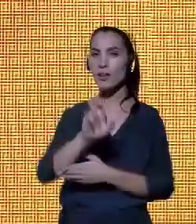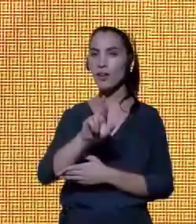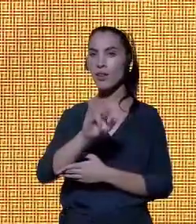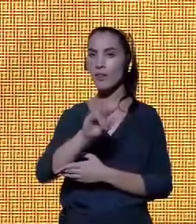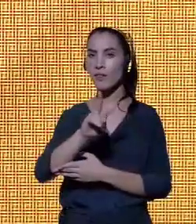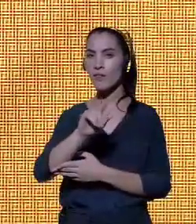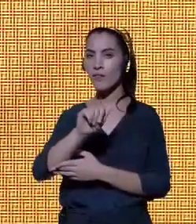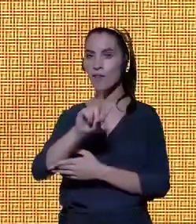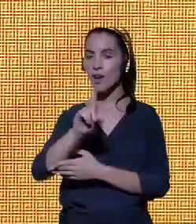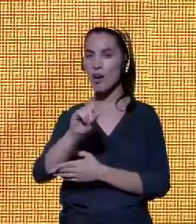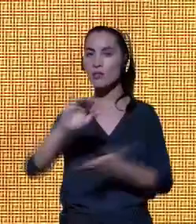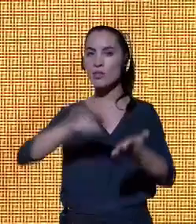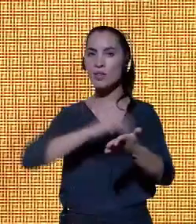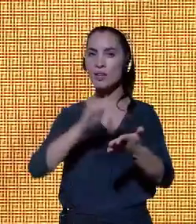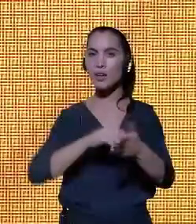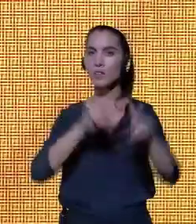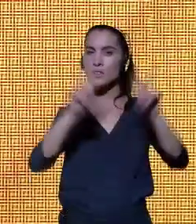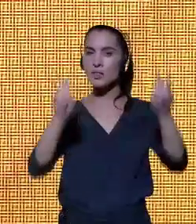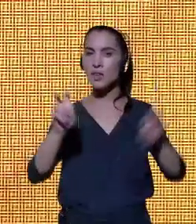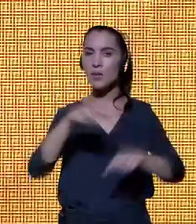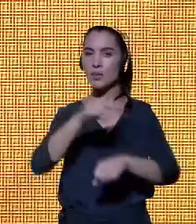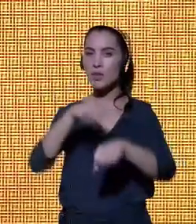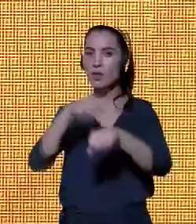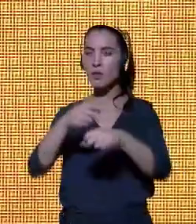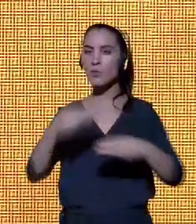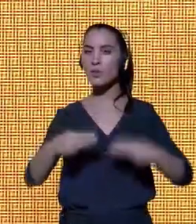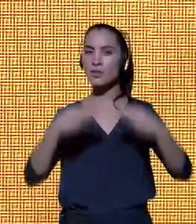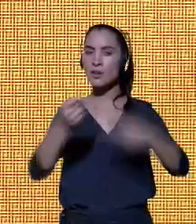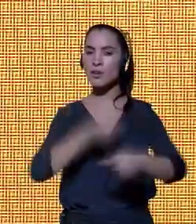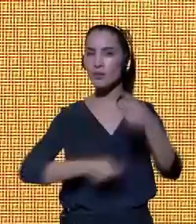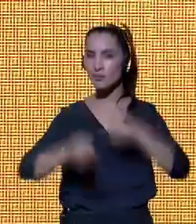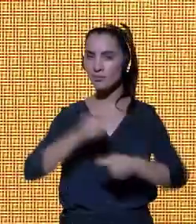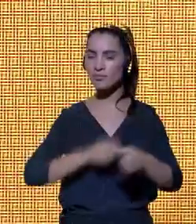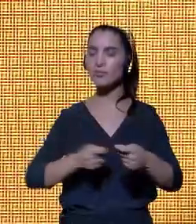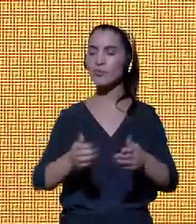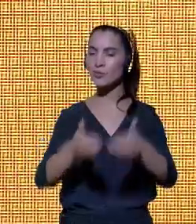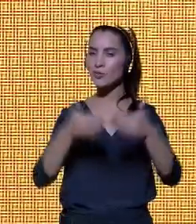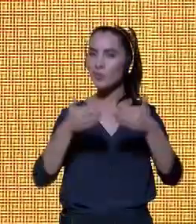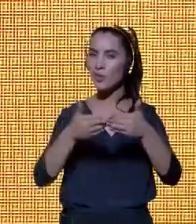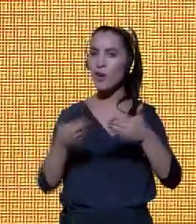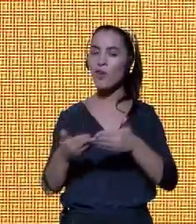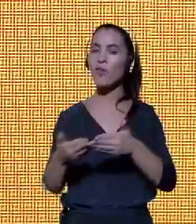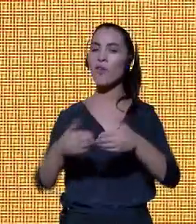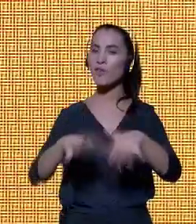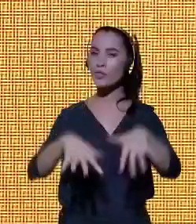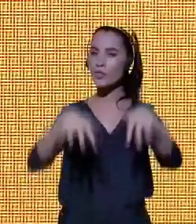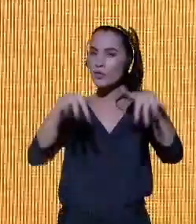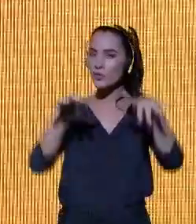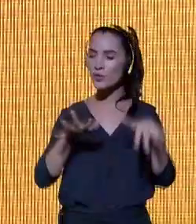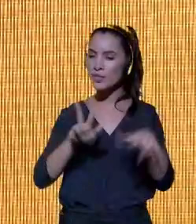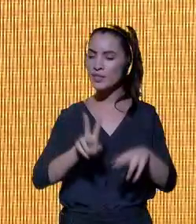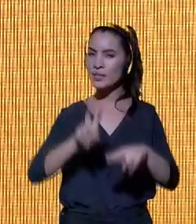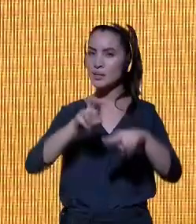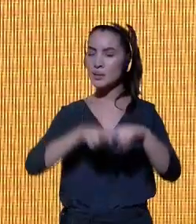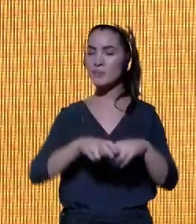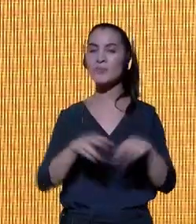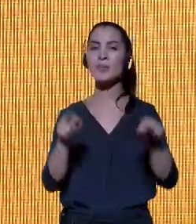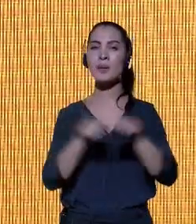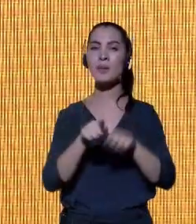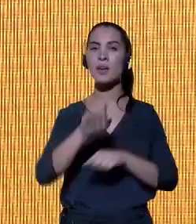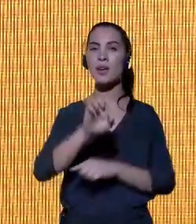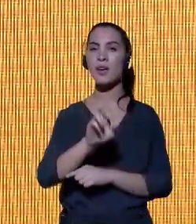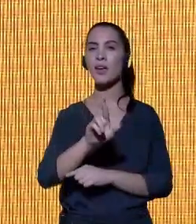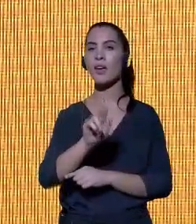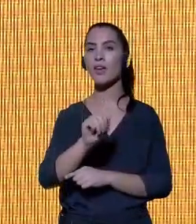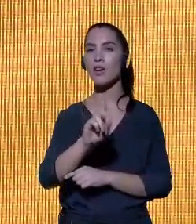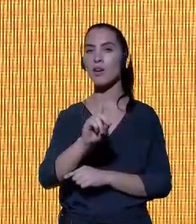secretário de Assuntos Econômicos Internacionais do Ministério da Economia. Peço por gentileza que venha até aqui ao palco do nosso estúdio. E também